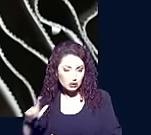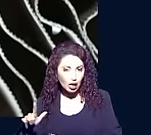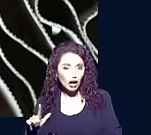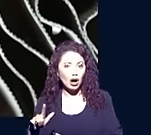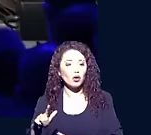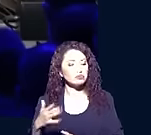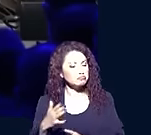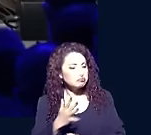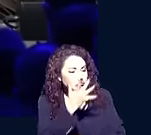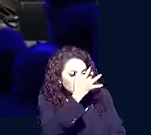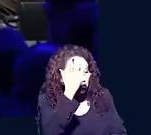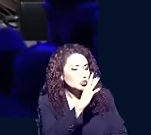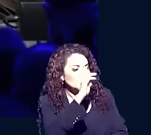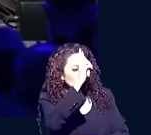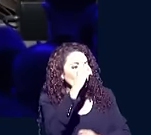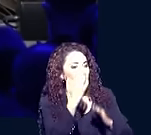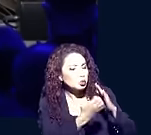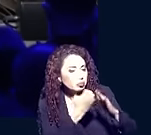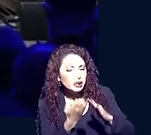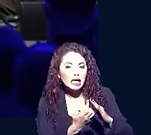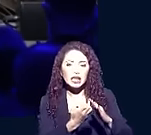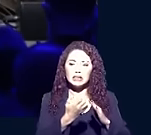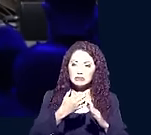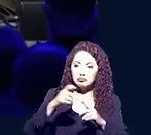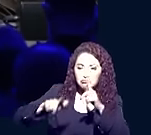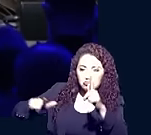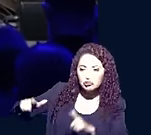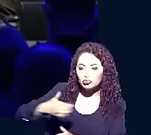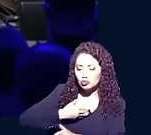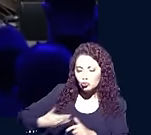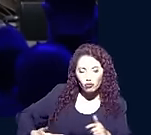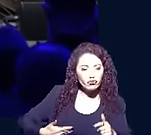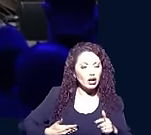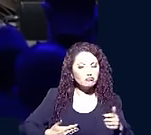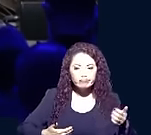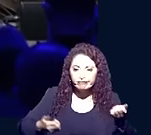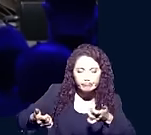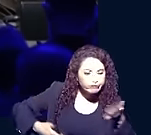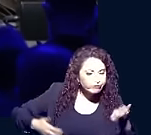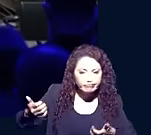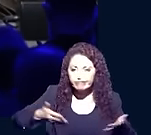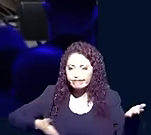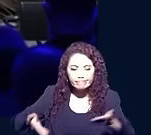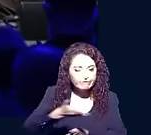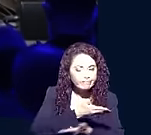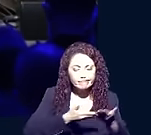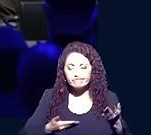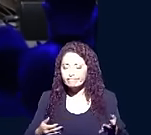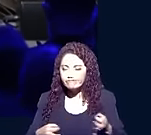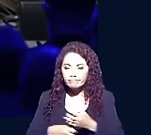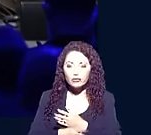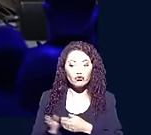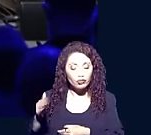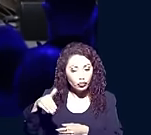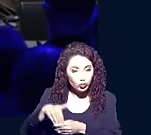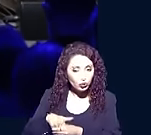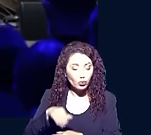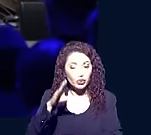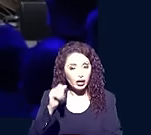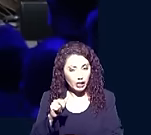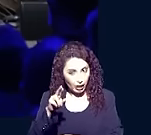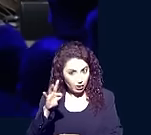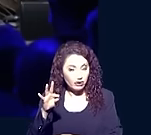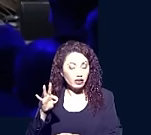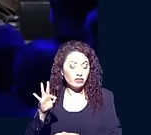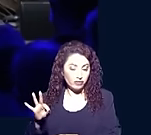ouvindo o governo as dificuldades votamos o CAF uma matéria difícil nós votamos uma coisa que quando eu chegava